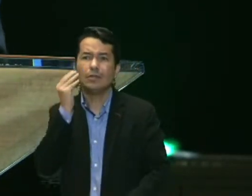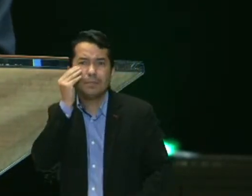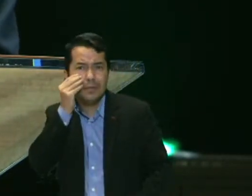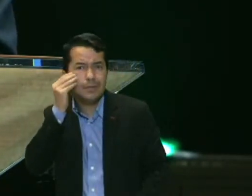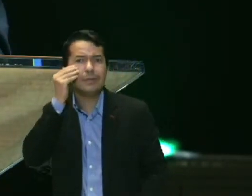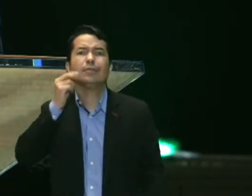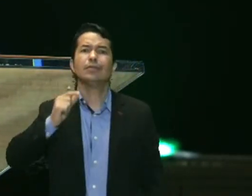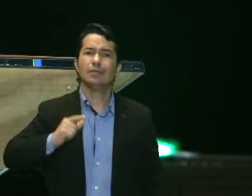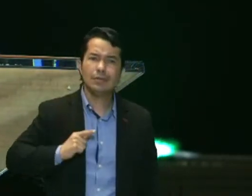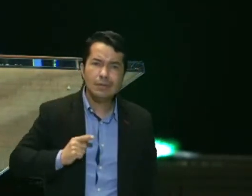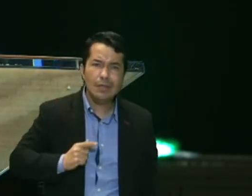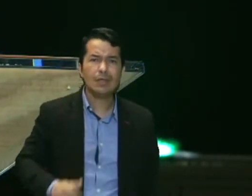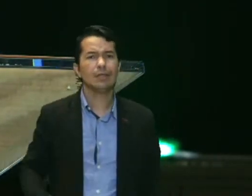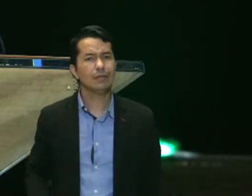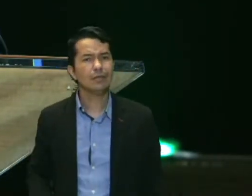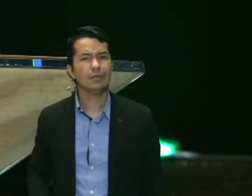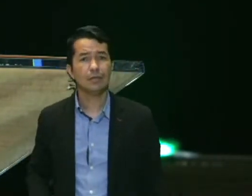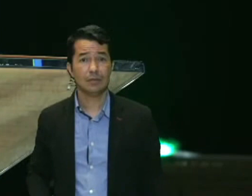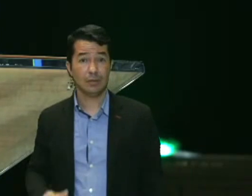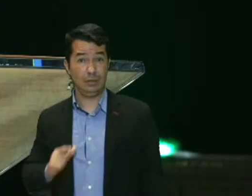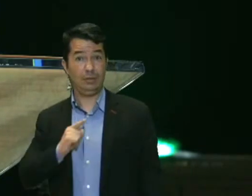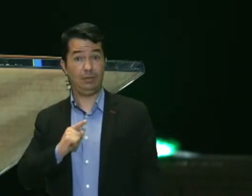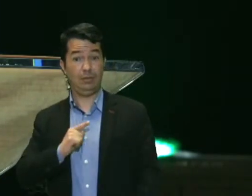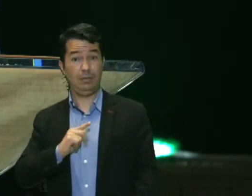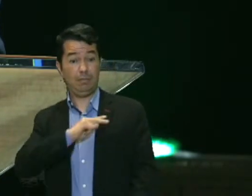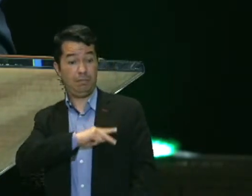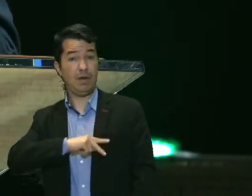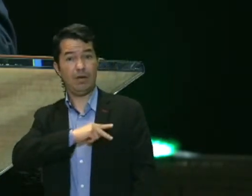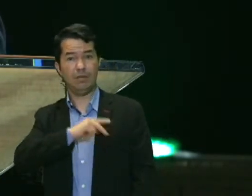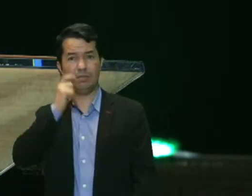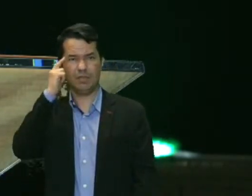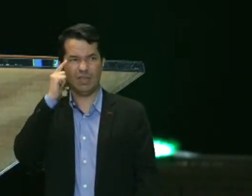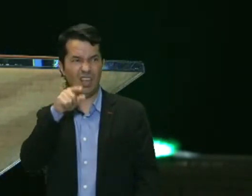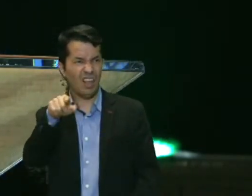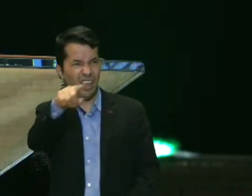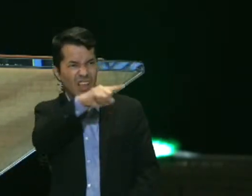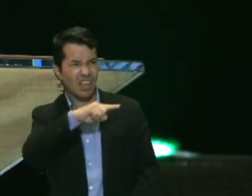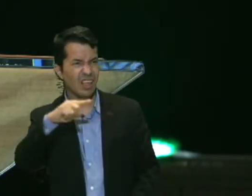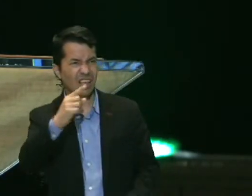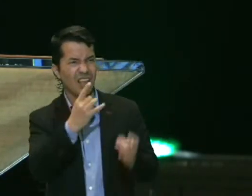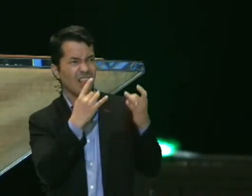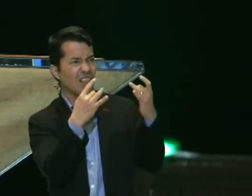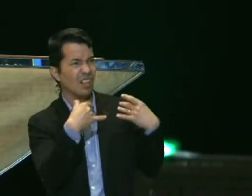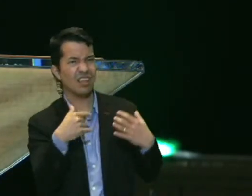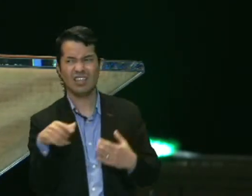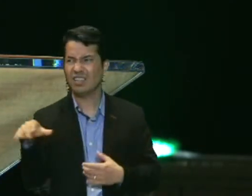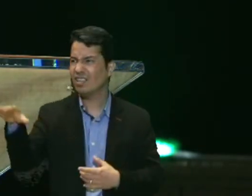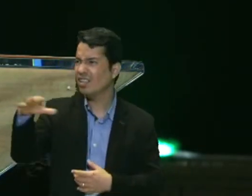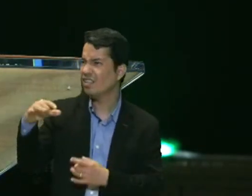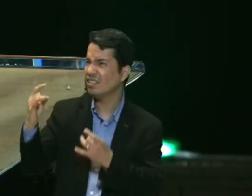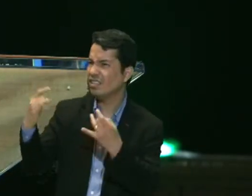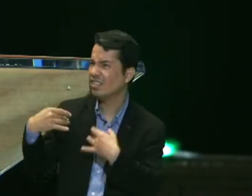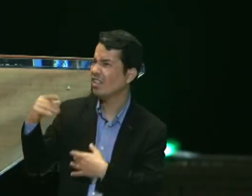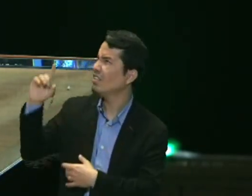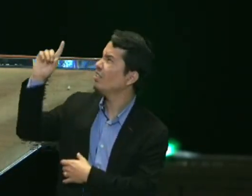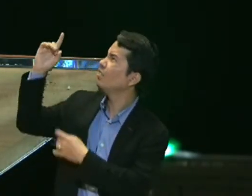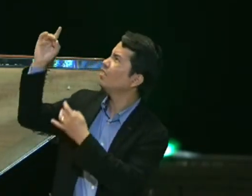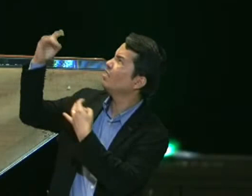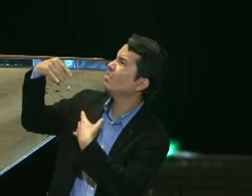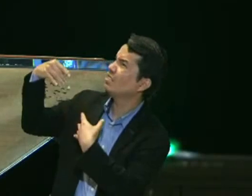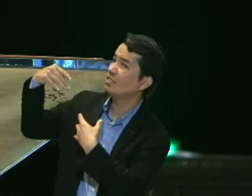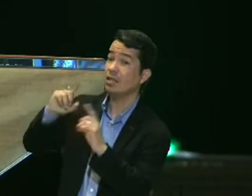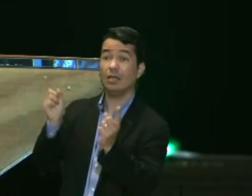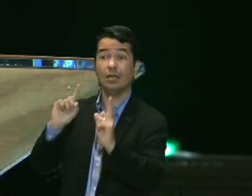tinha motivo para se sentir abandonado nem por Deus e nem por aquela comunidade que ele tinha escrito. Mas essas